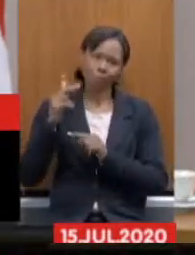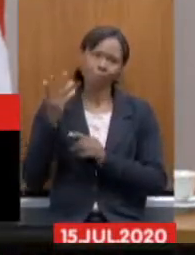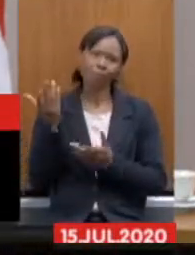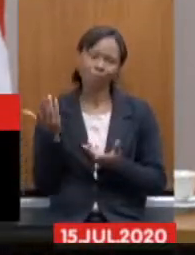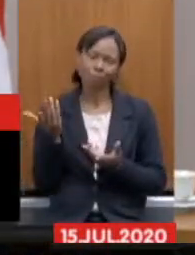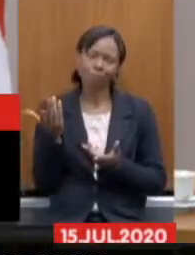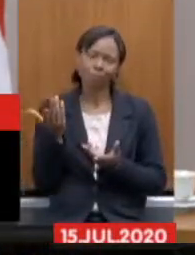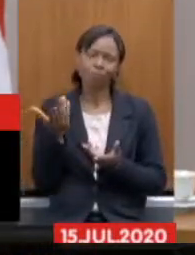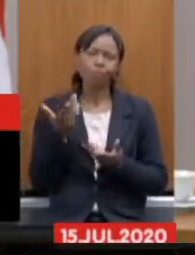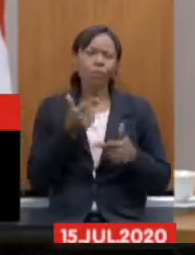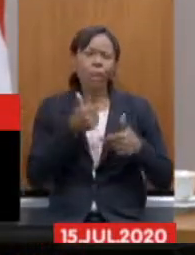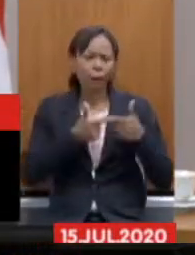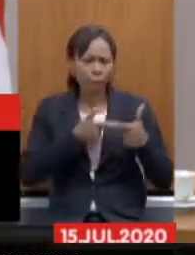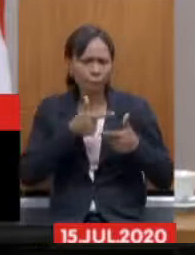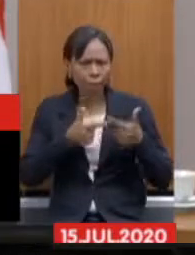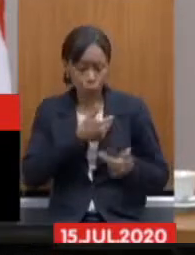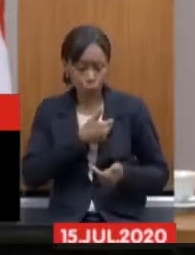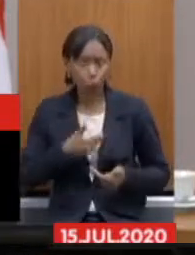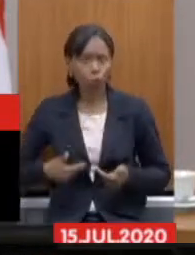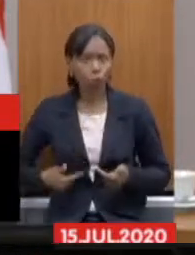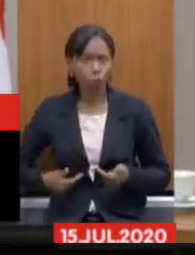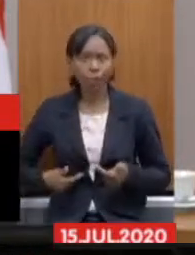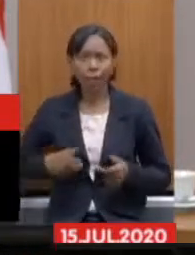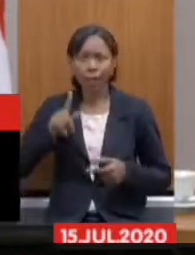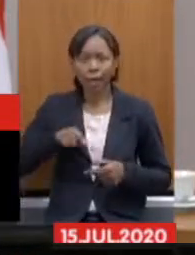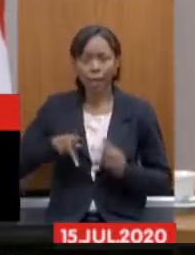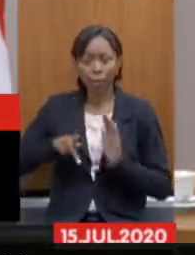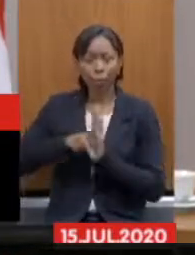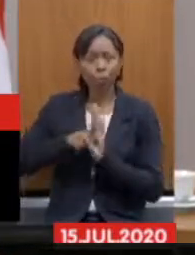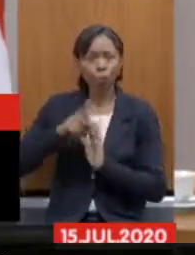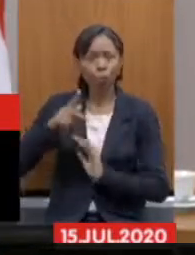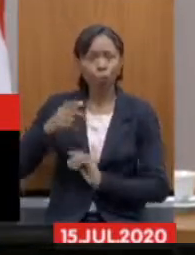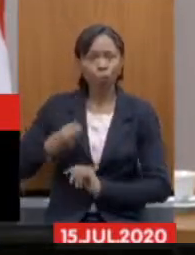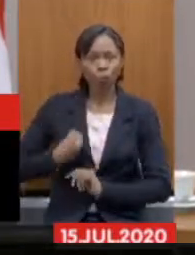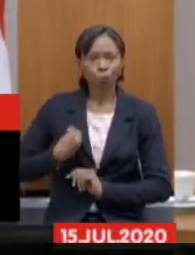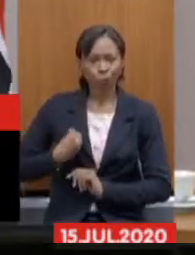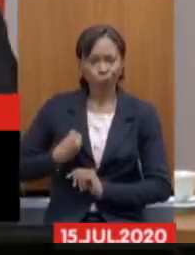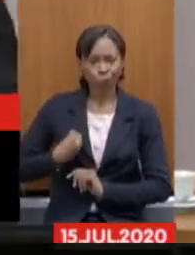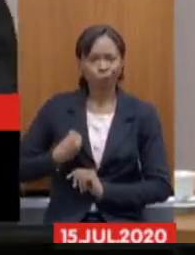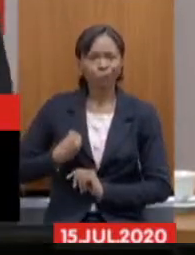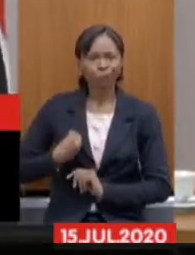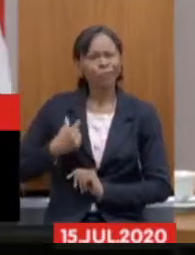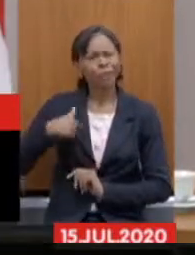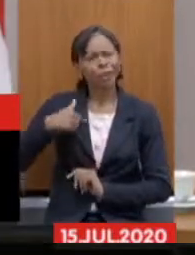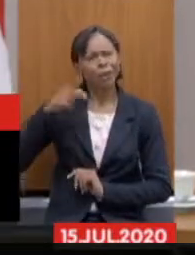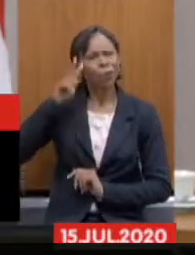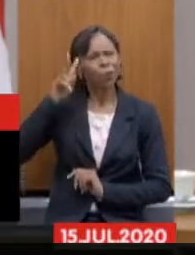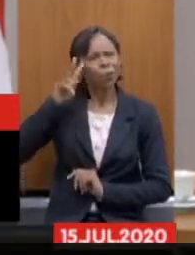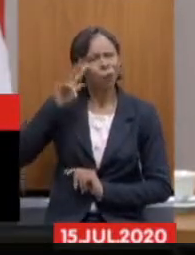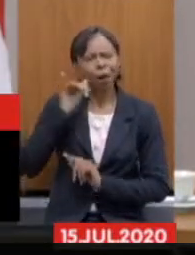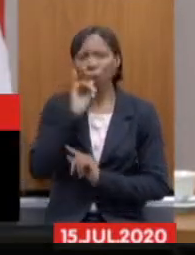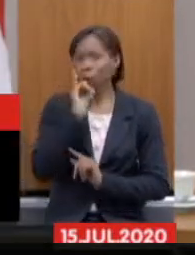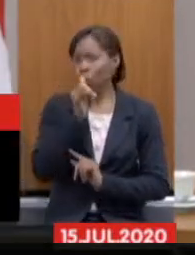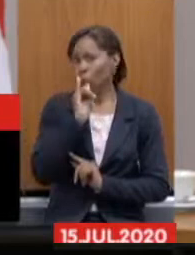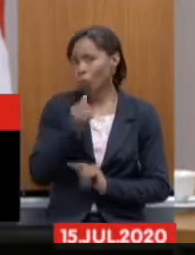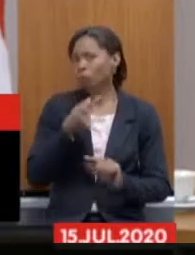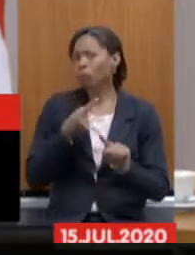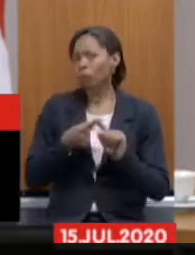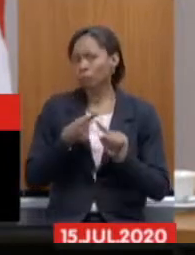serviço público foi e é a sua vida em conta essa história porque